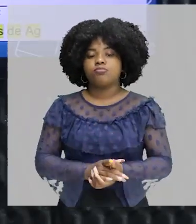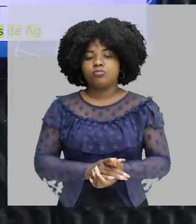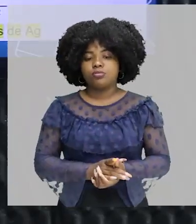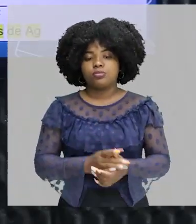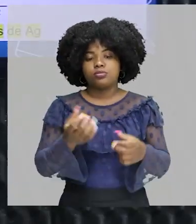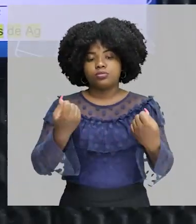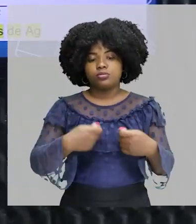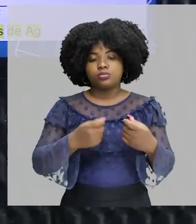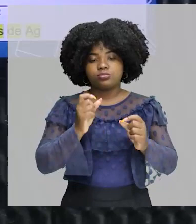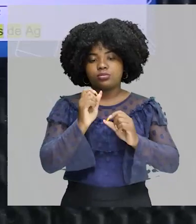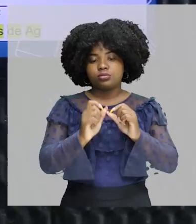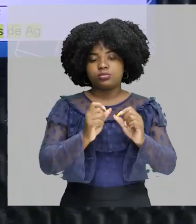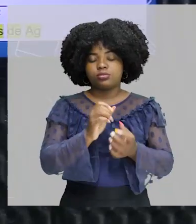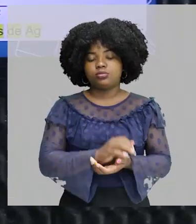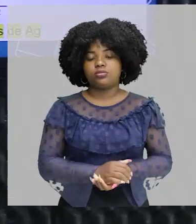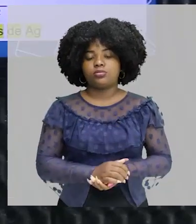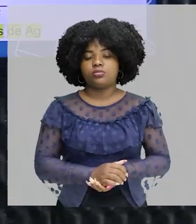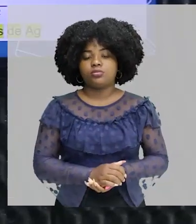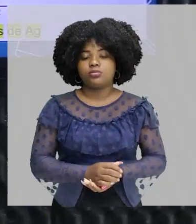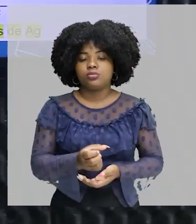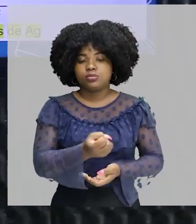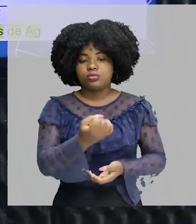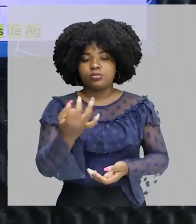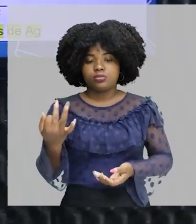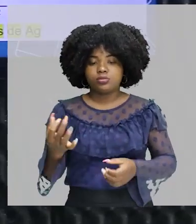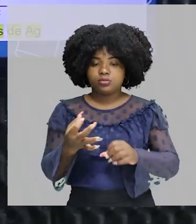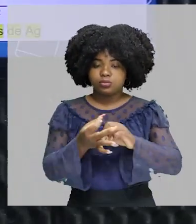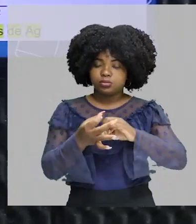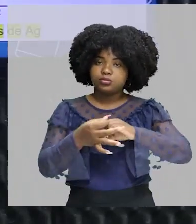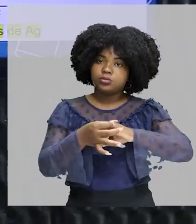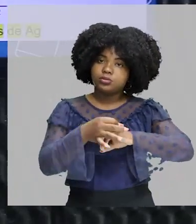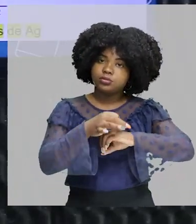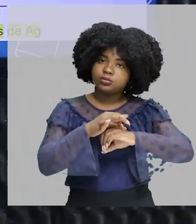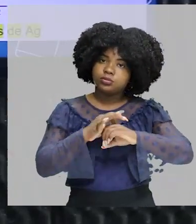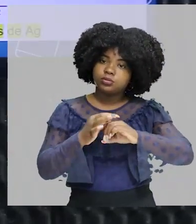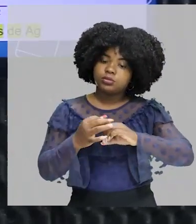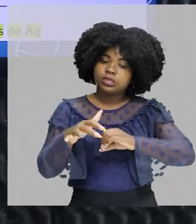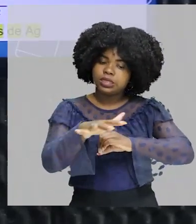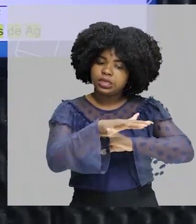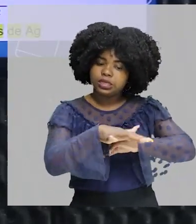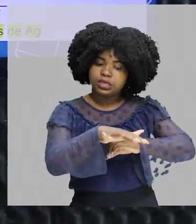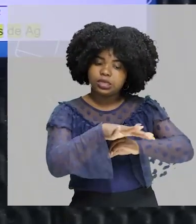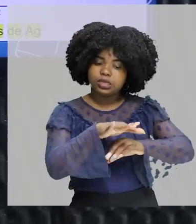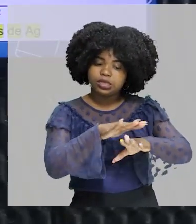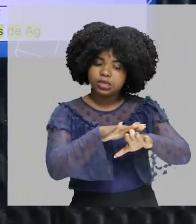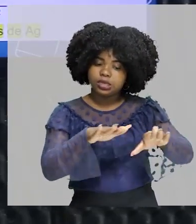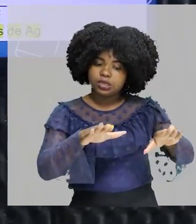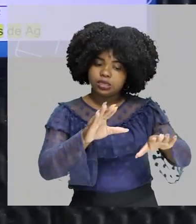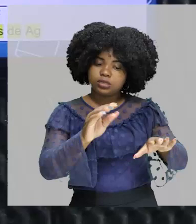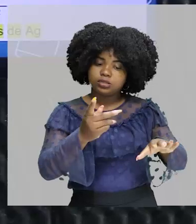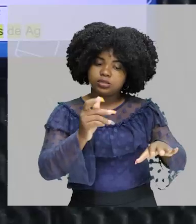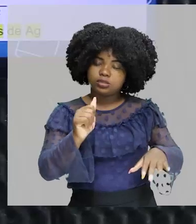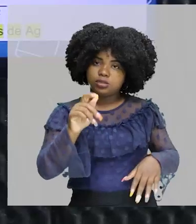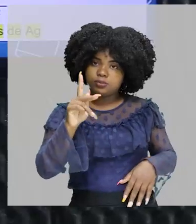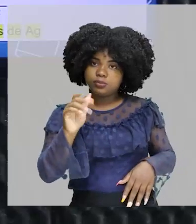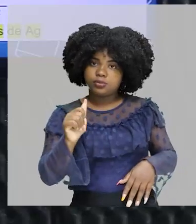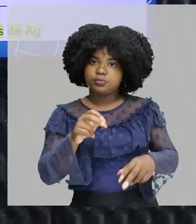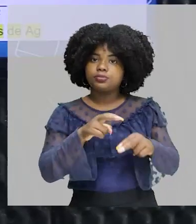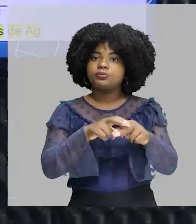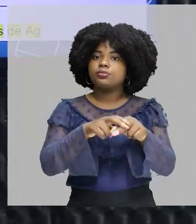quê? Primeiramente, a quantidade de átomos na área daquela chapa, tudo bem? A partir